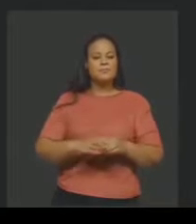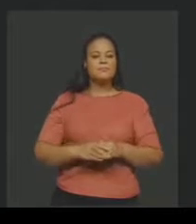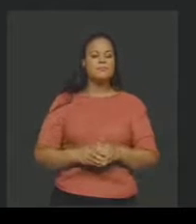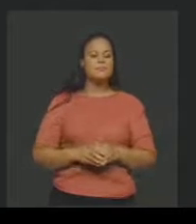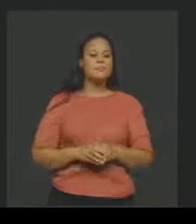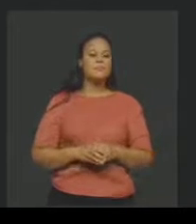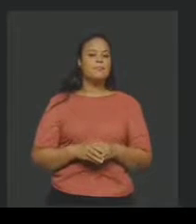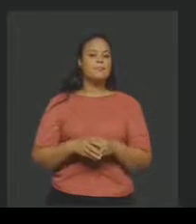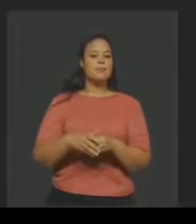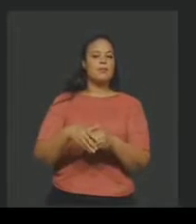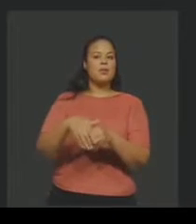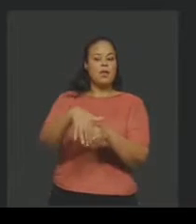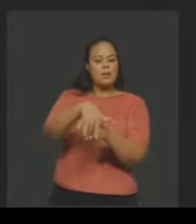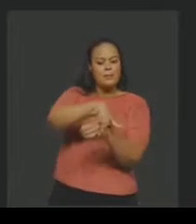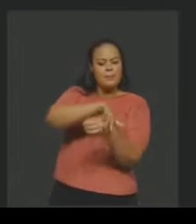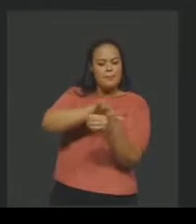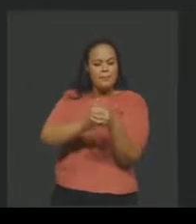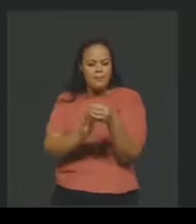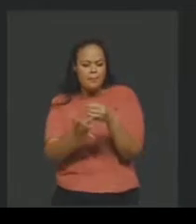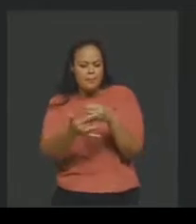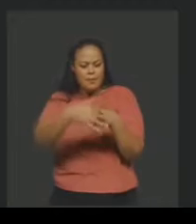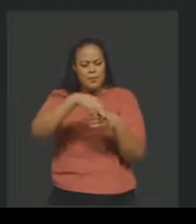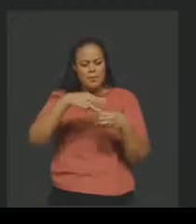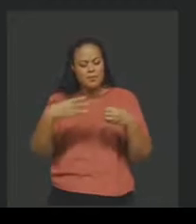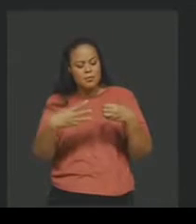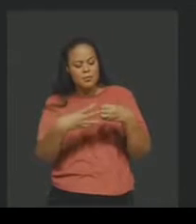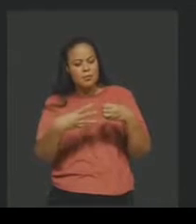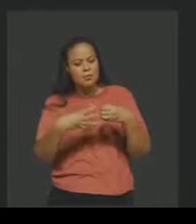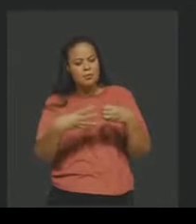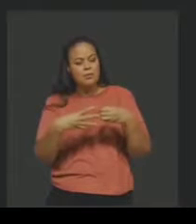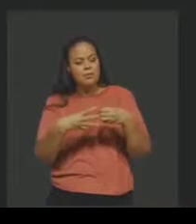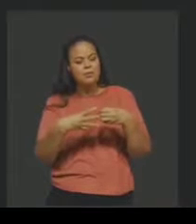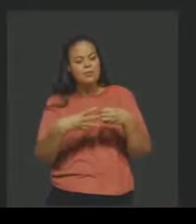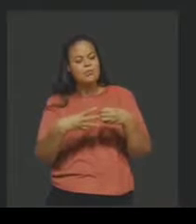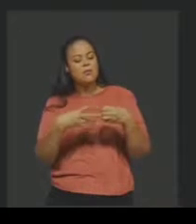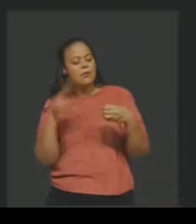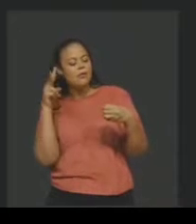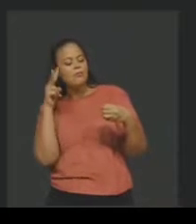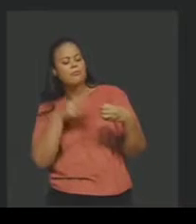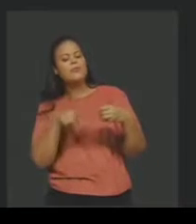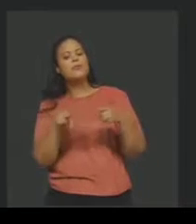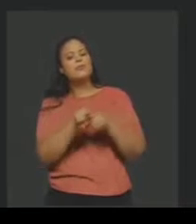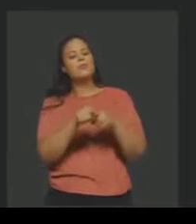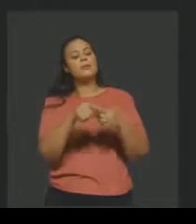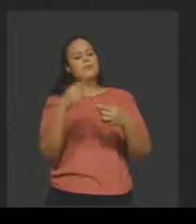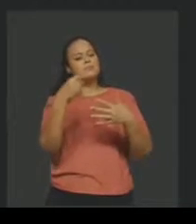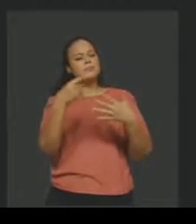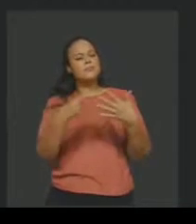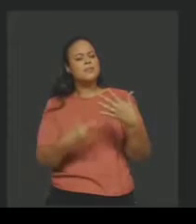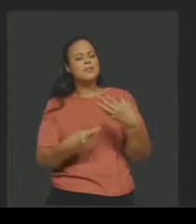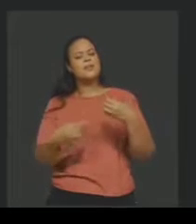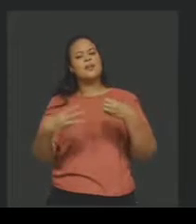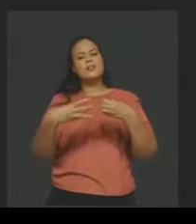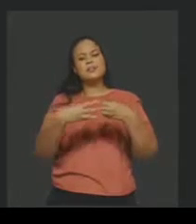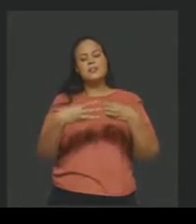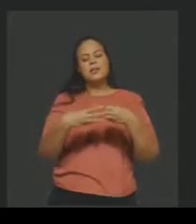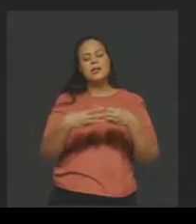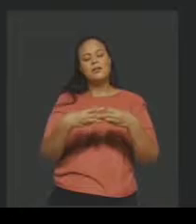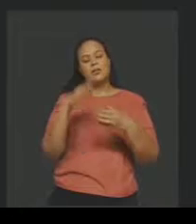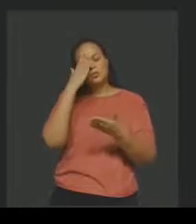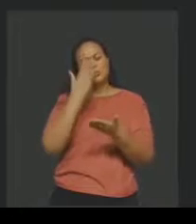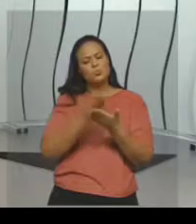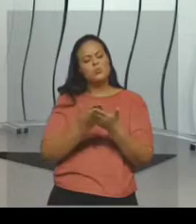Membrana celular. Essa a gente já está bem acostumado, a gente viu em células eucarióticas. Quando a gente estuda plantas também a